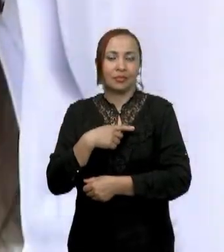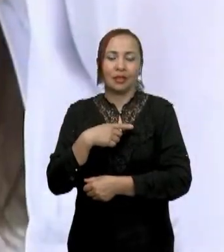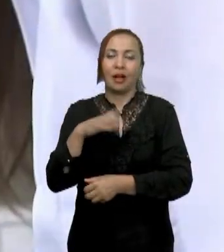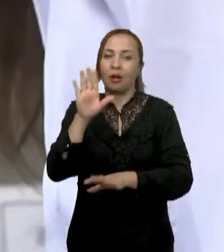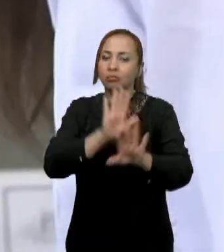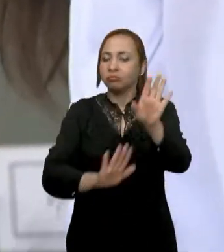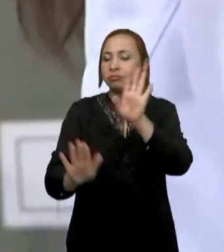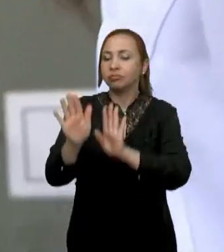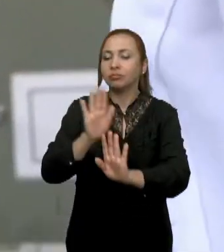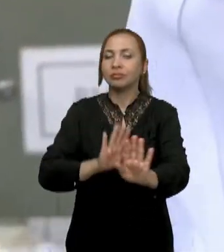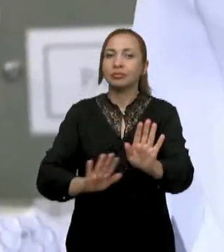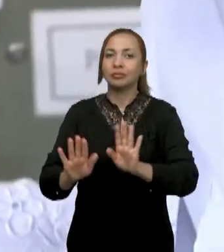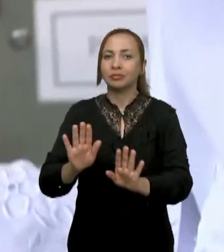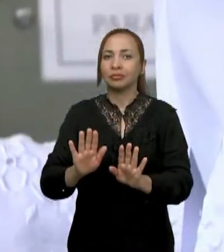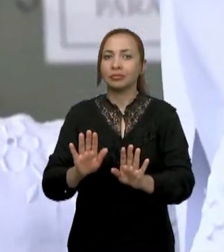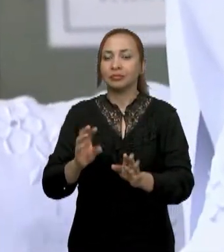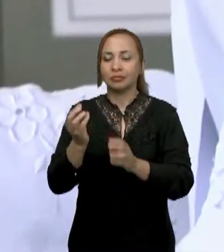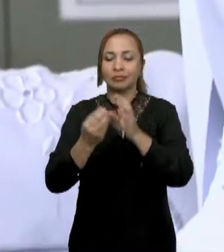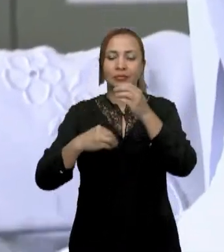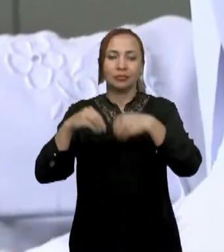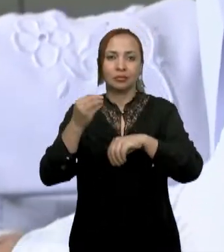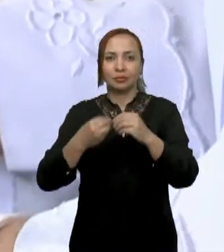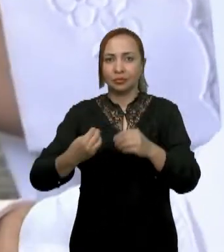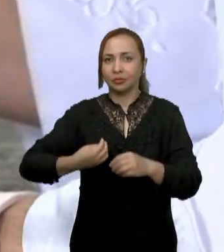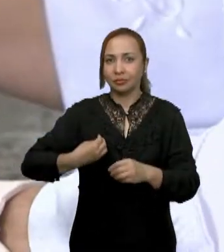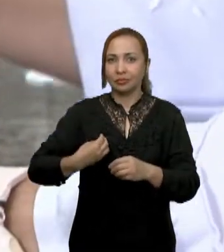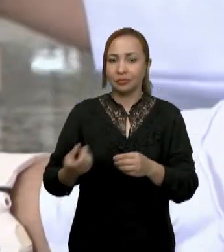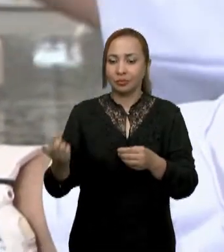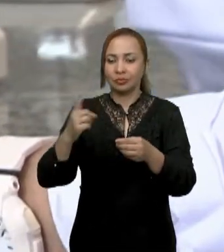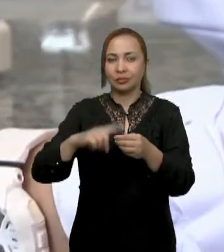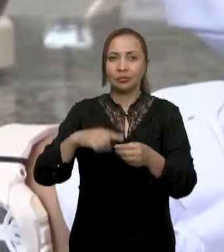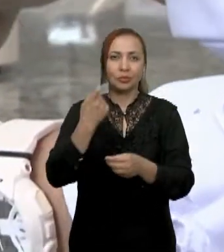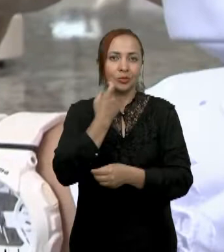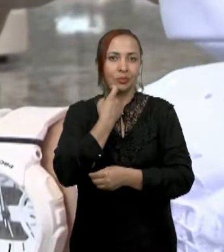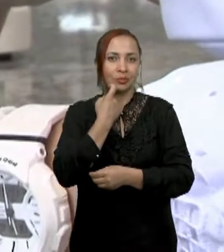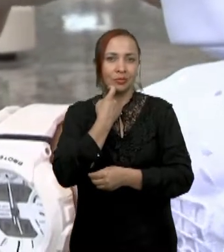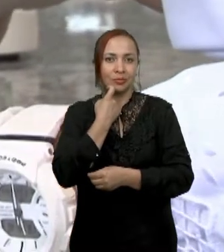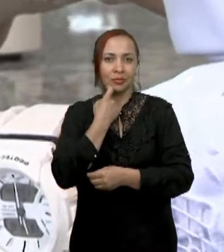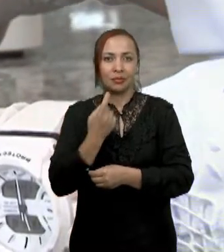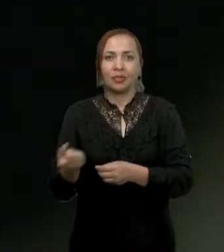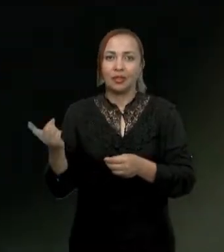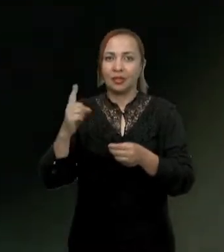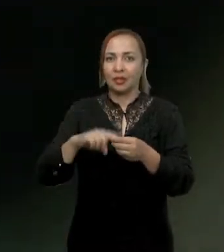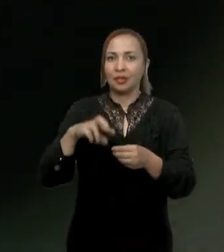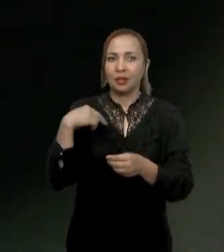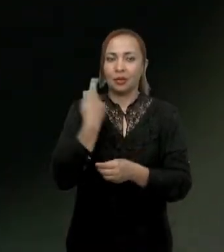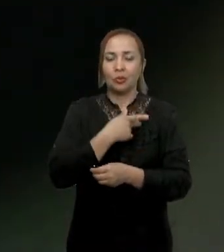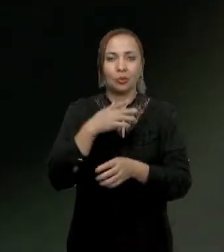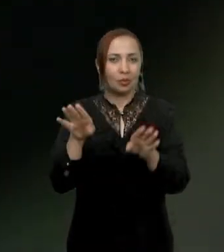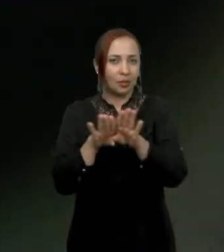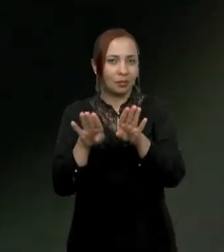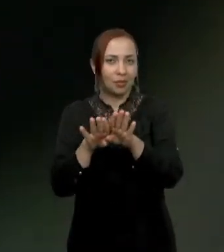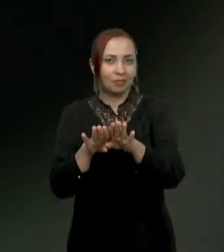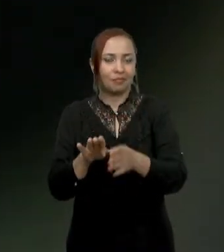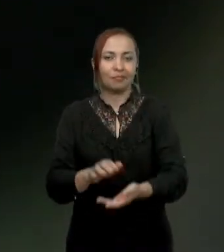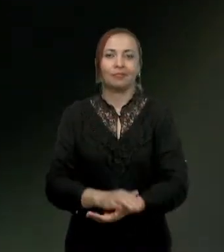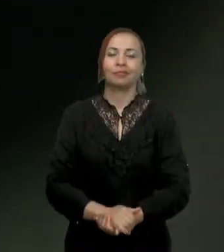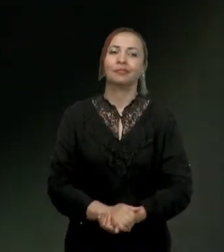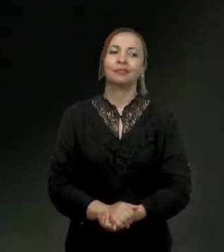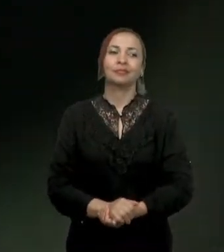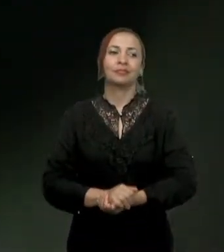começar a ter cuidado com essa questão, né, desse plástico, que ele está chegando nos peixes, se ele está chegando nos peixes, ele vai chegar na gente também.